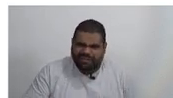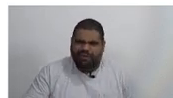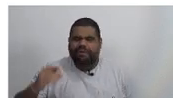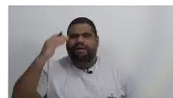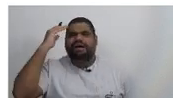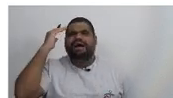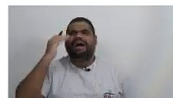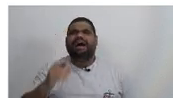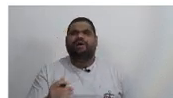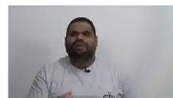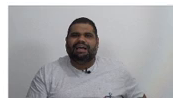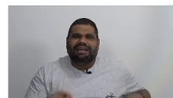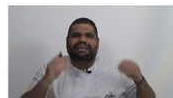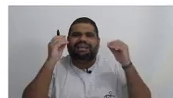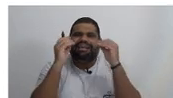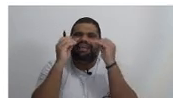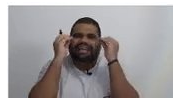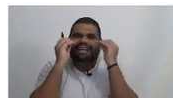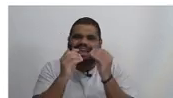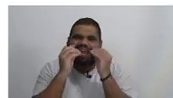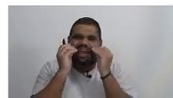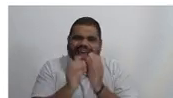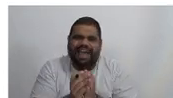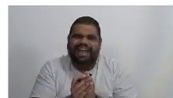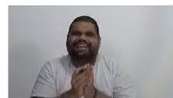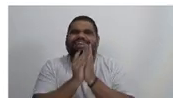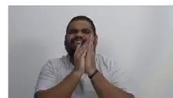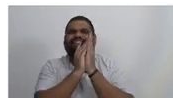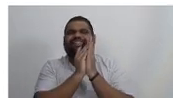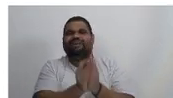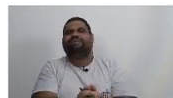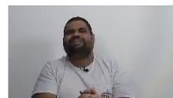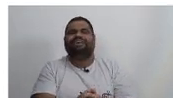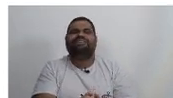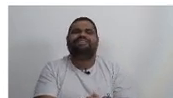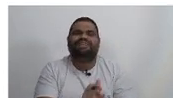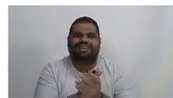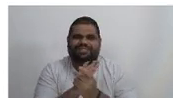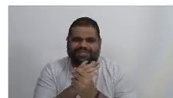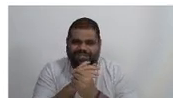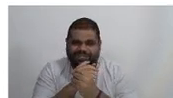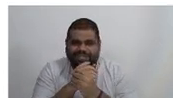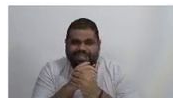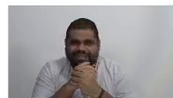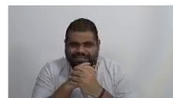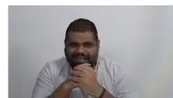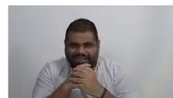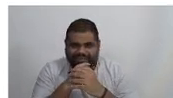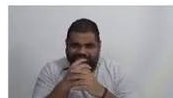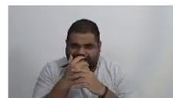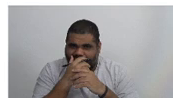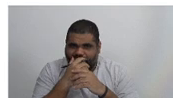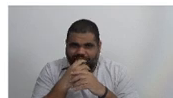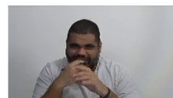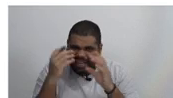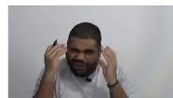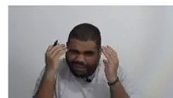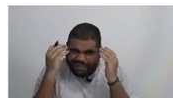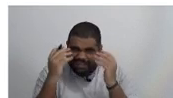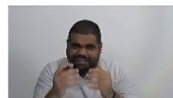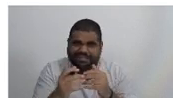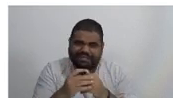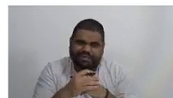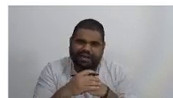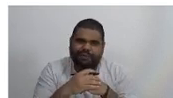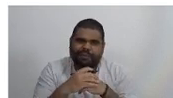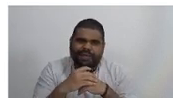legal? Então, aula IQR, Interpretando Questões de Raciocínio Lógico. Essa aula